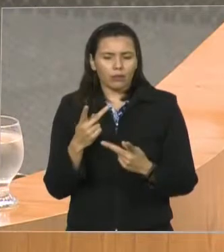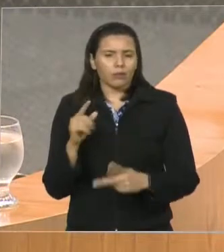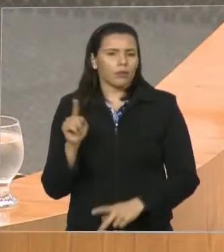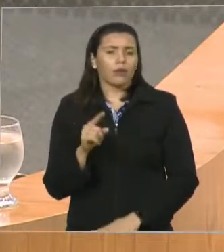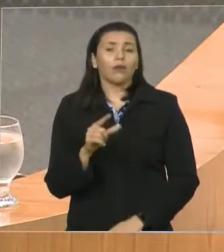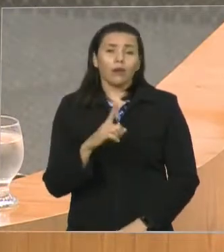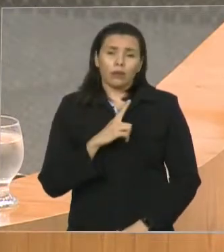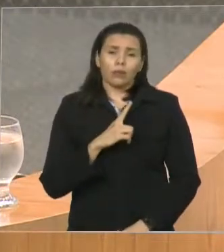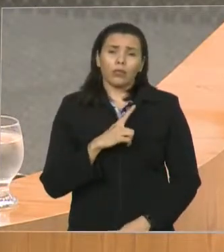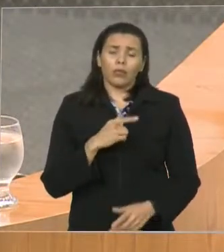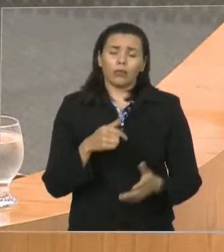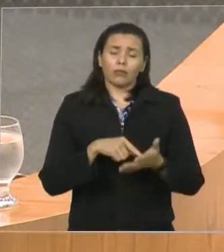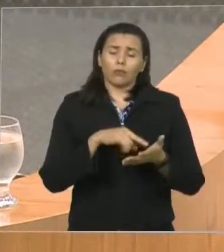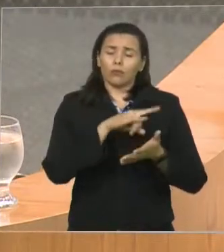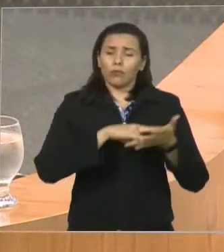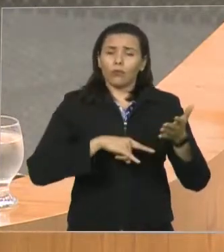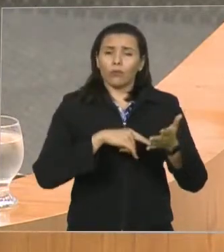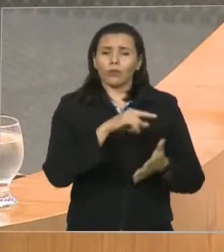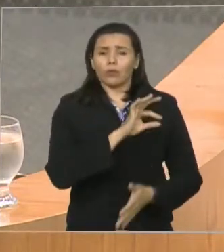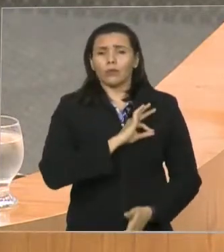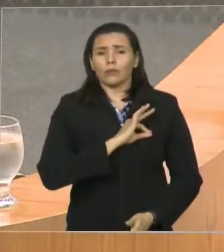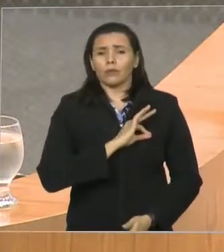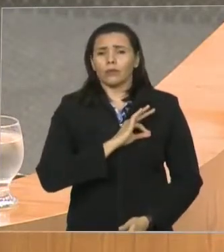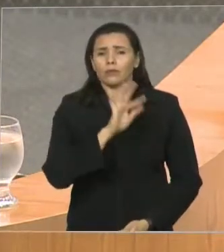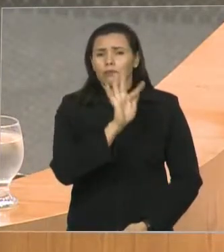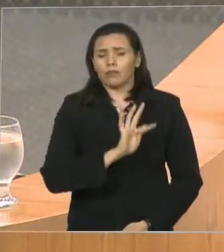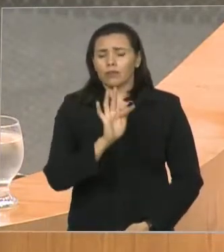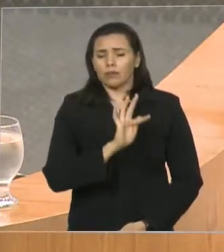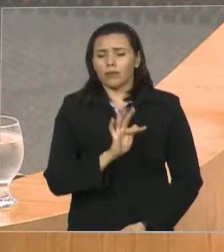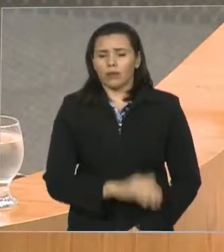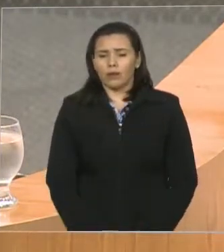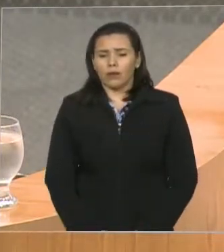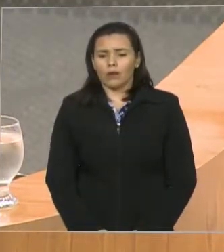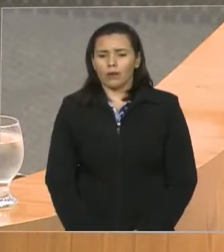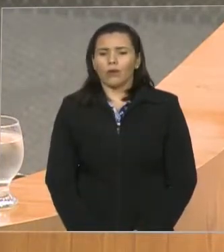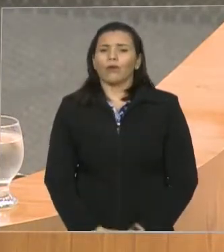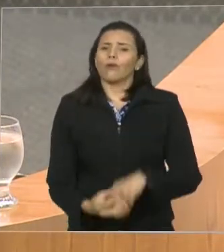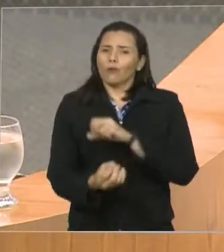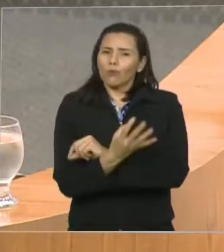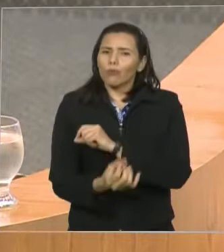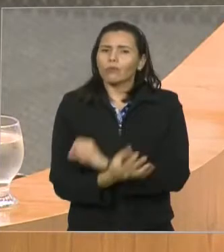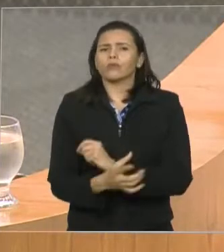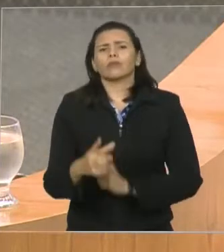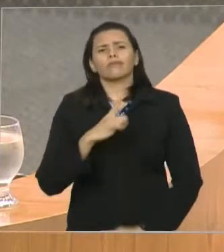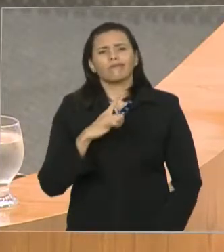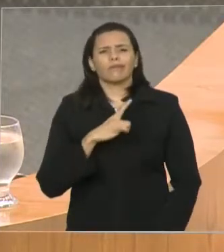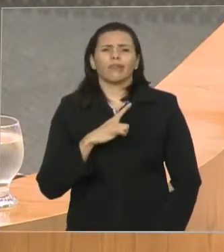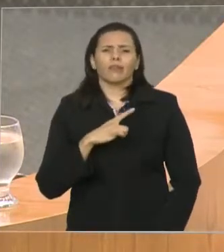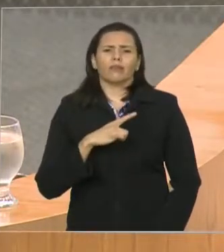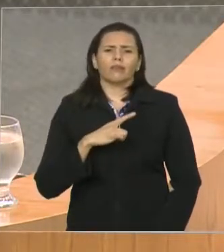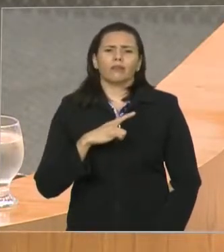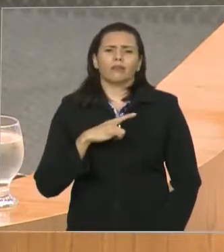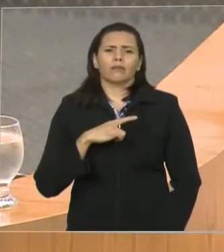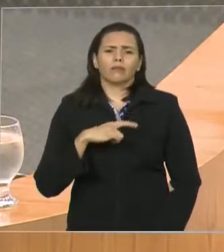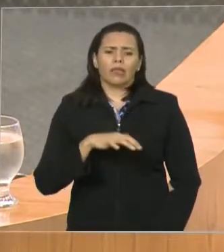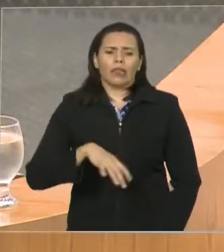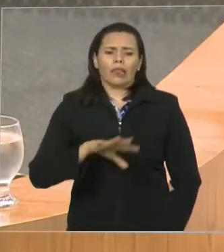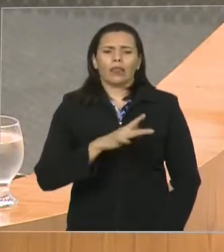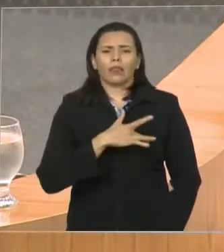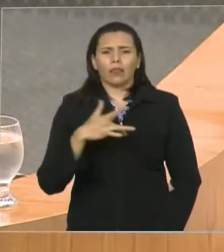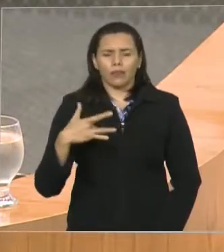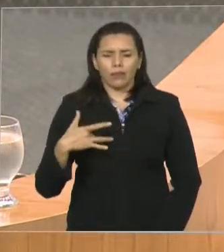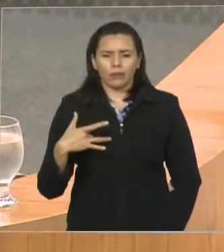Federal é bem claro a prática continuada e sistemática com